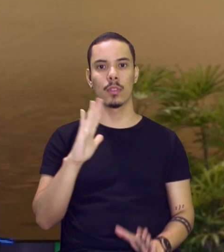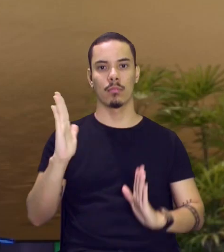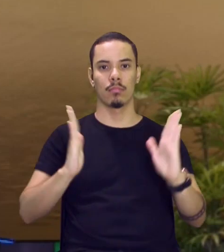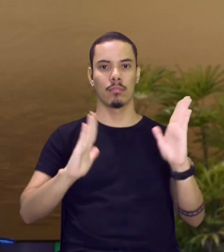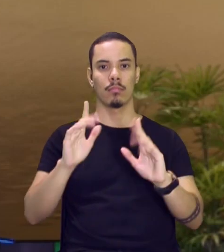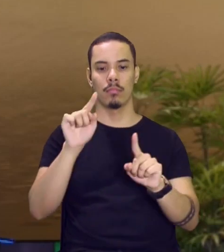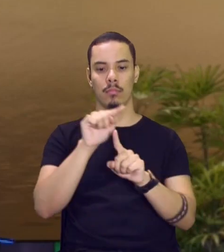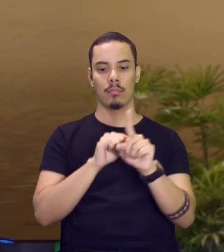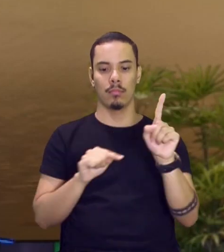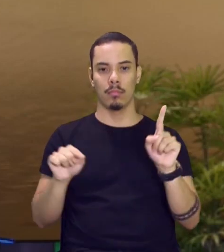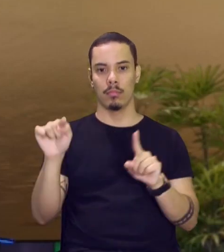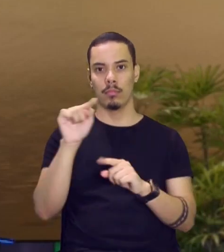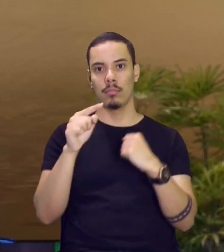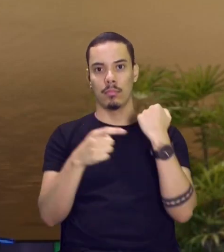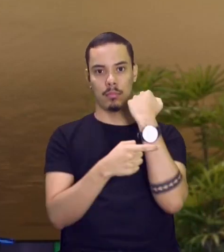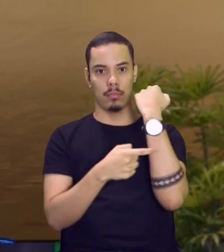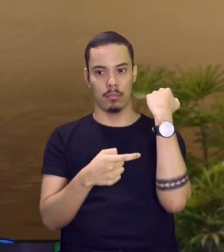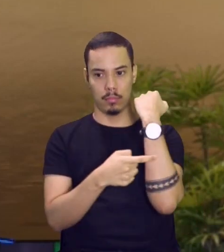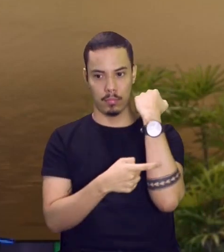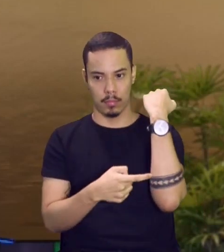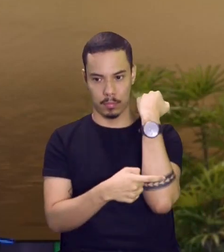borracha. Portanto,